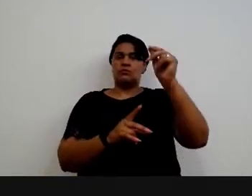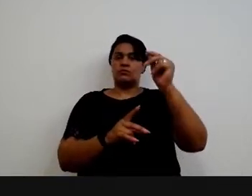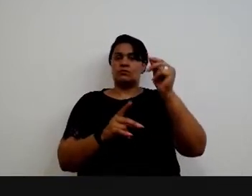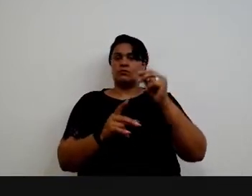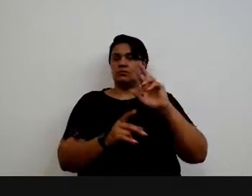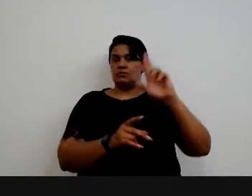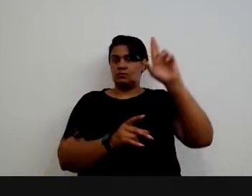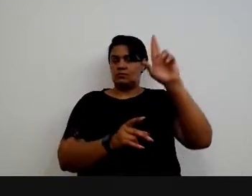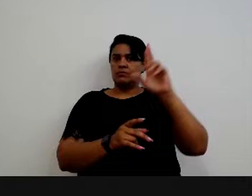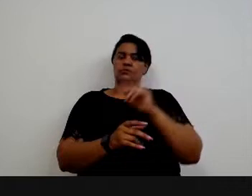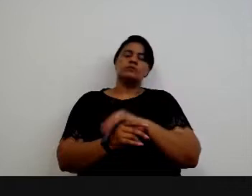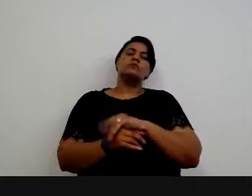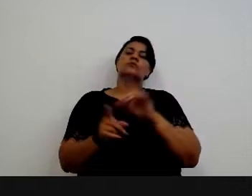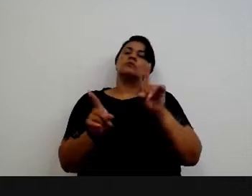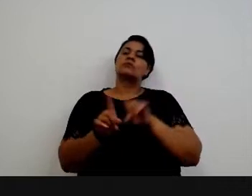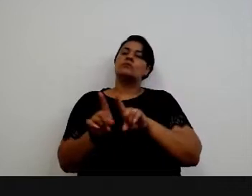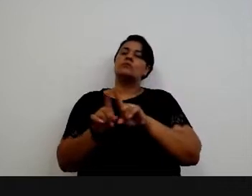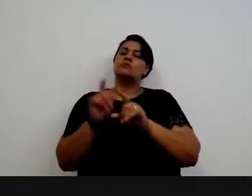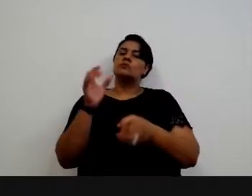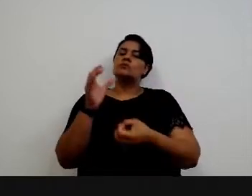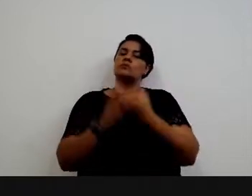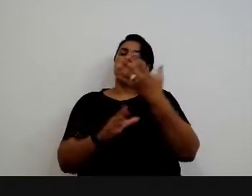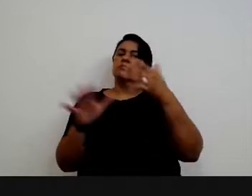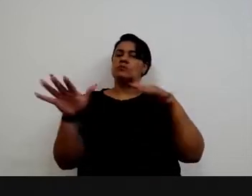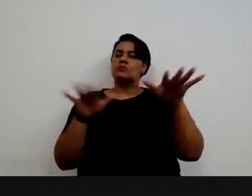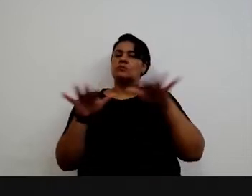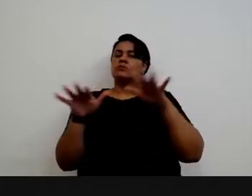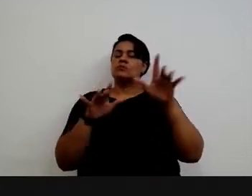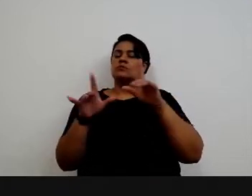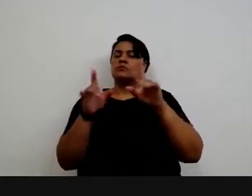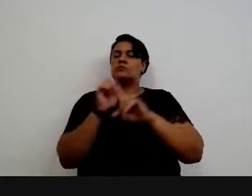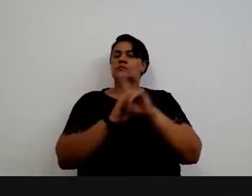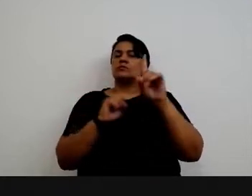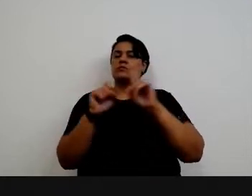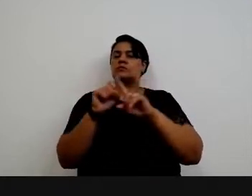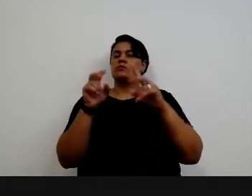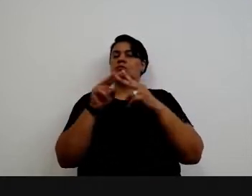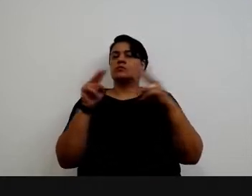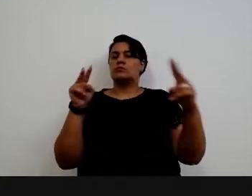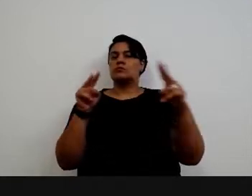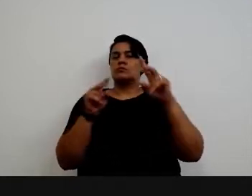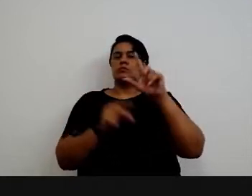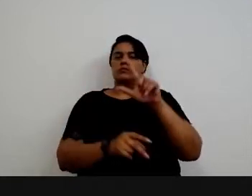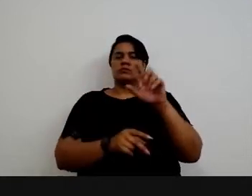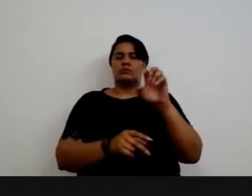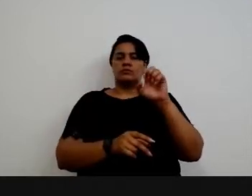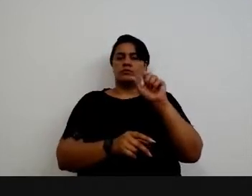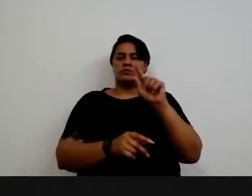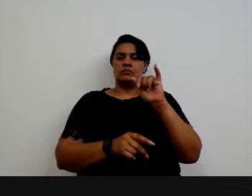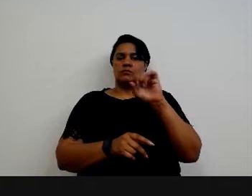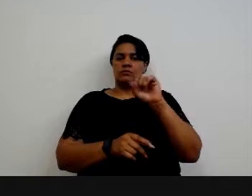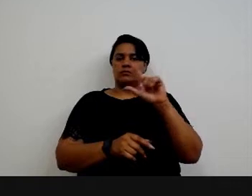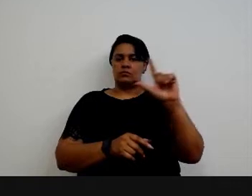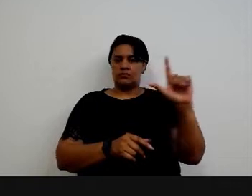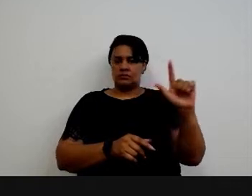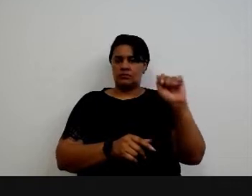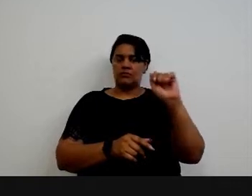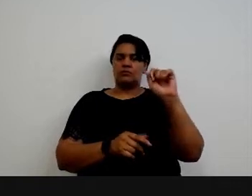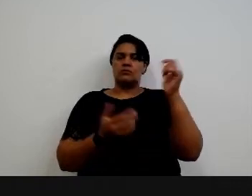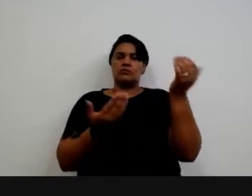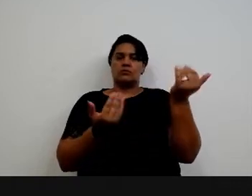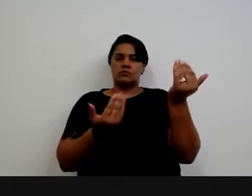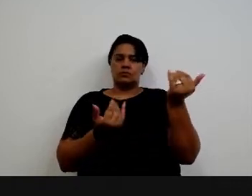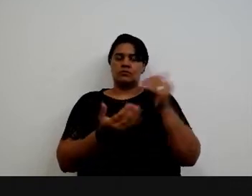Protagonista. Também cofundou o movimento social online Legisla Jovem. Foi embaixador da